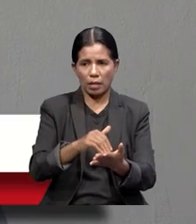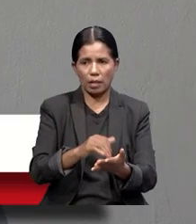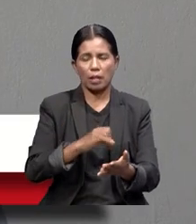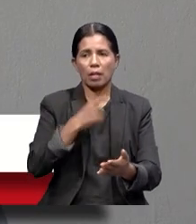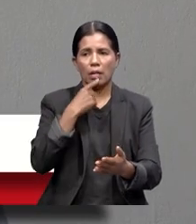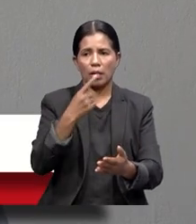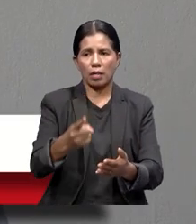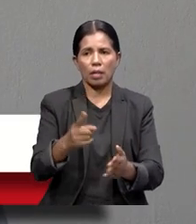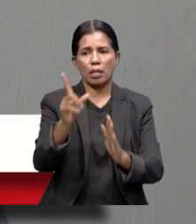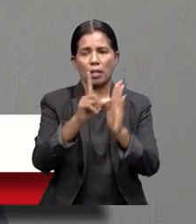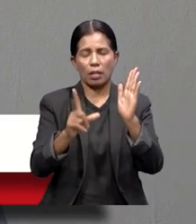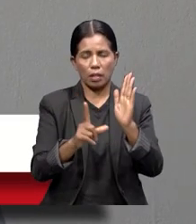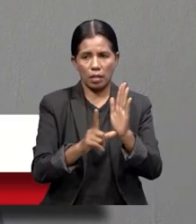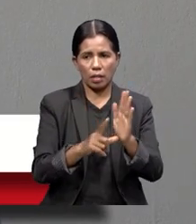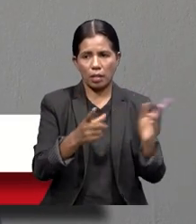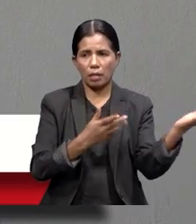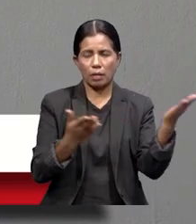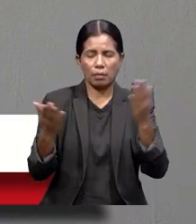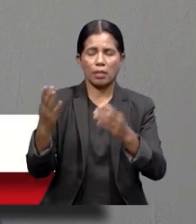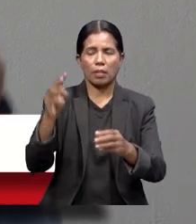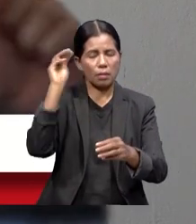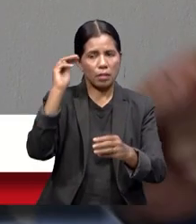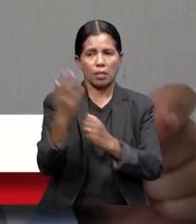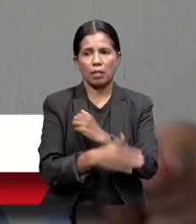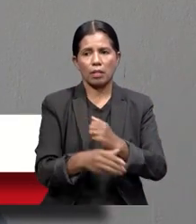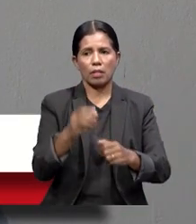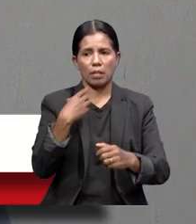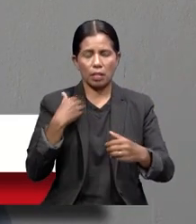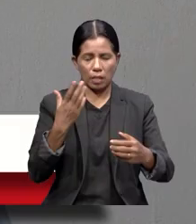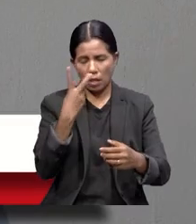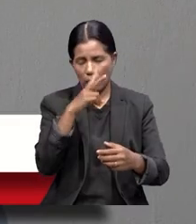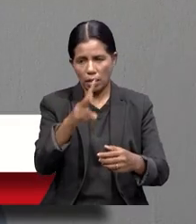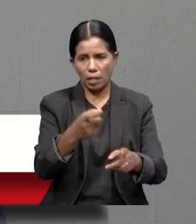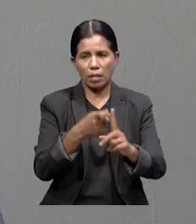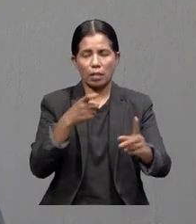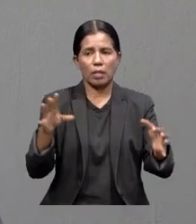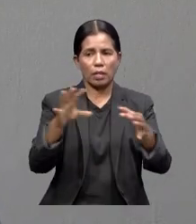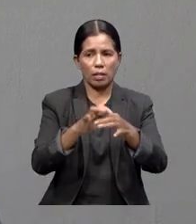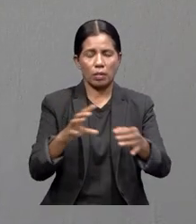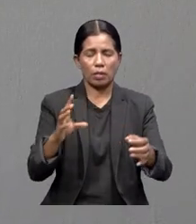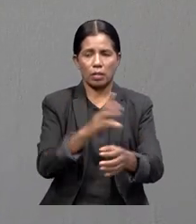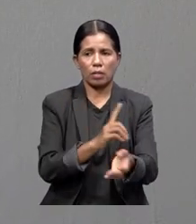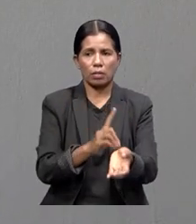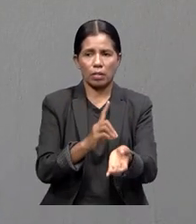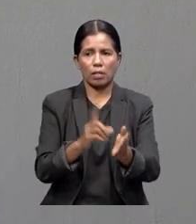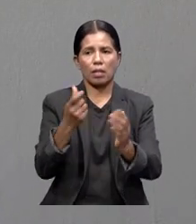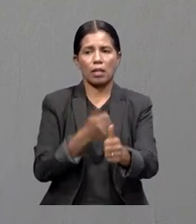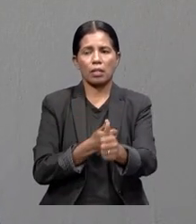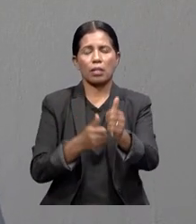rodeão. Decreto de assistência médica estrangeira precisa de classificação de Anubá, ou se junta médica precisa tu cumprir decreto de